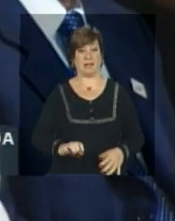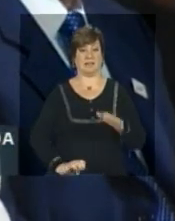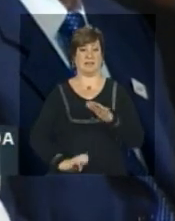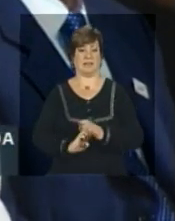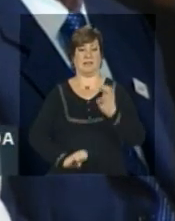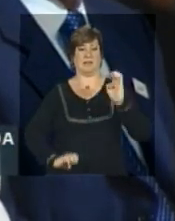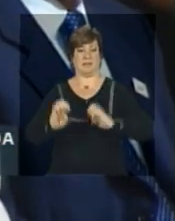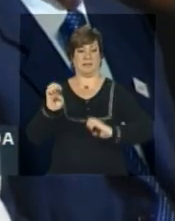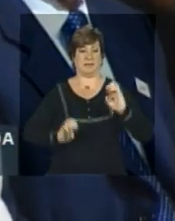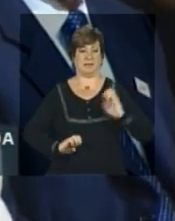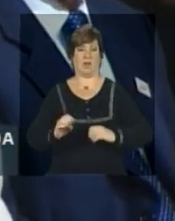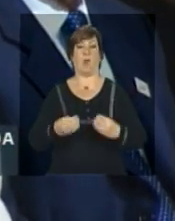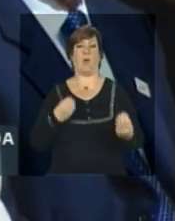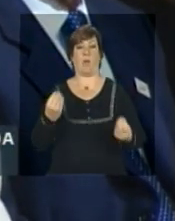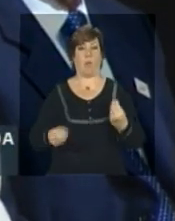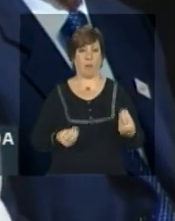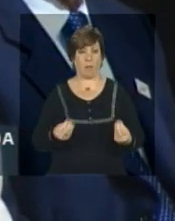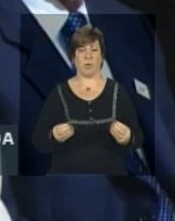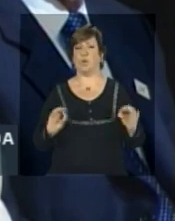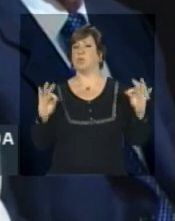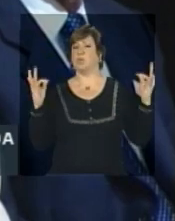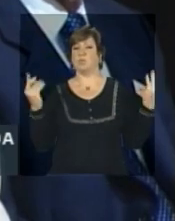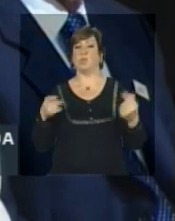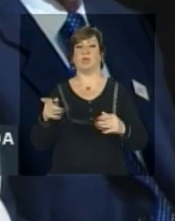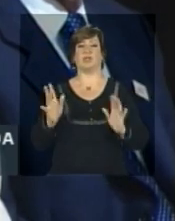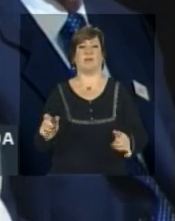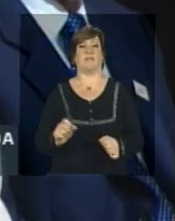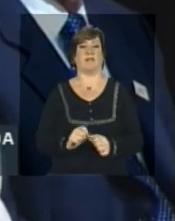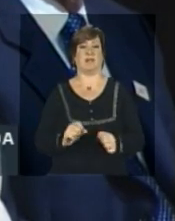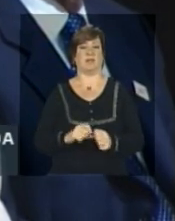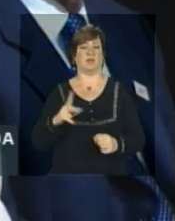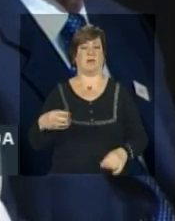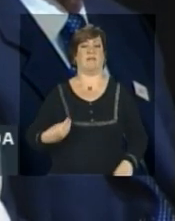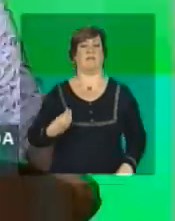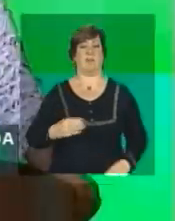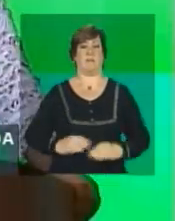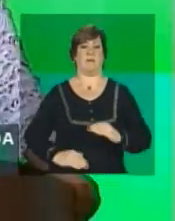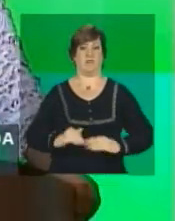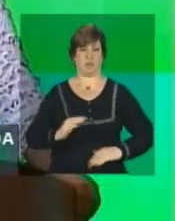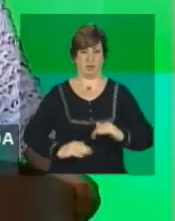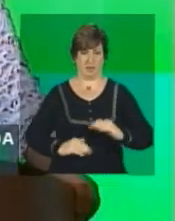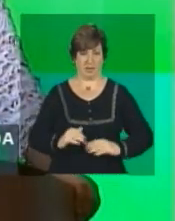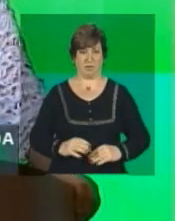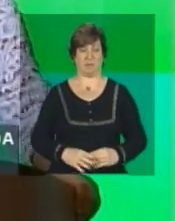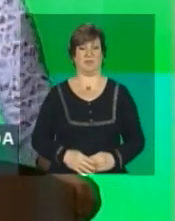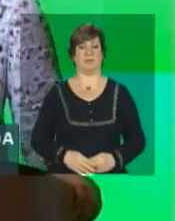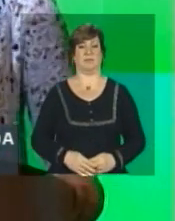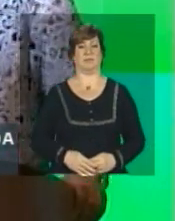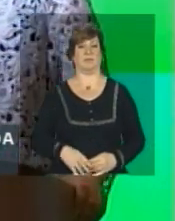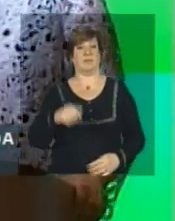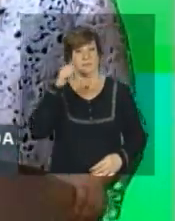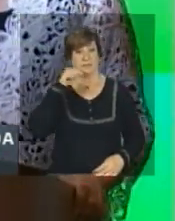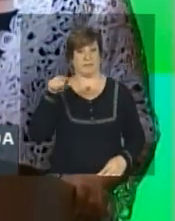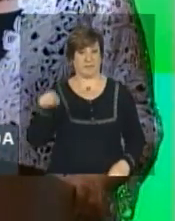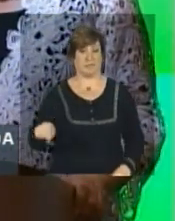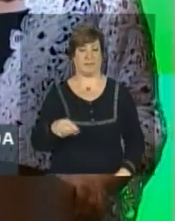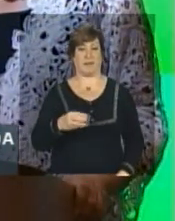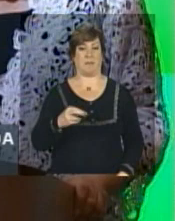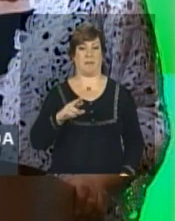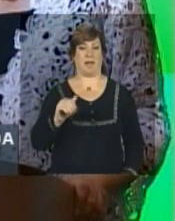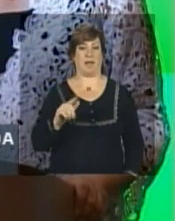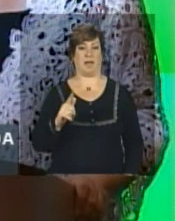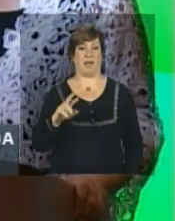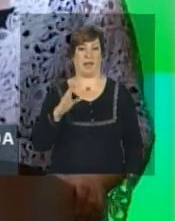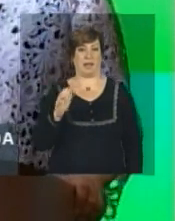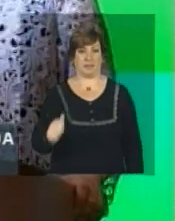empresa, como a tudo que fez e faz na sua vida profissional. A Graça